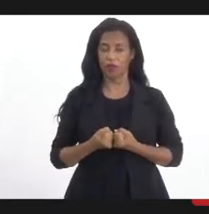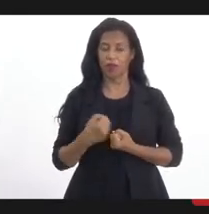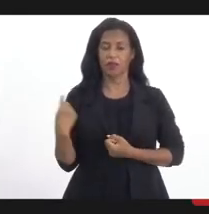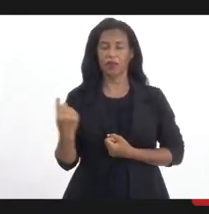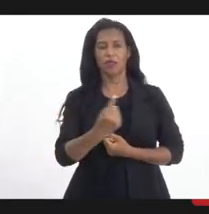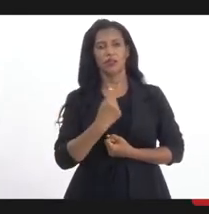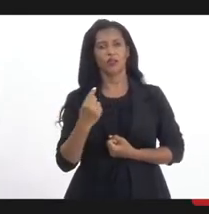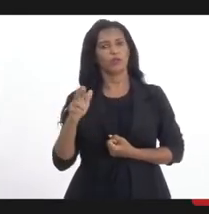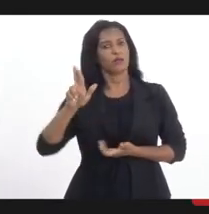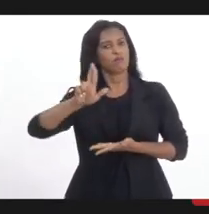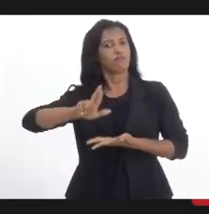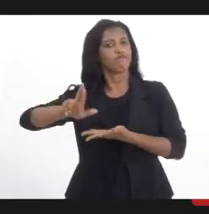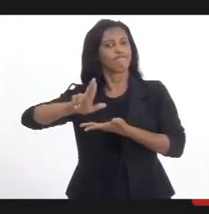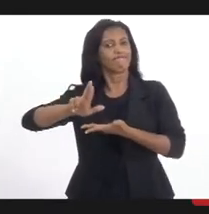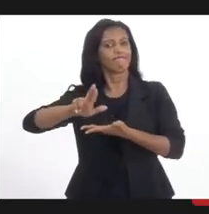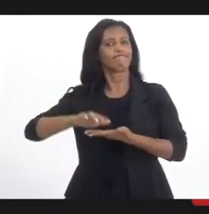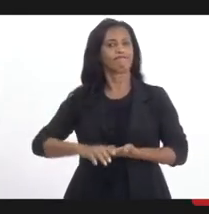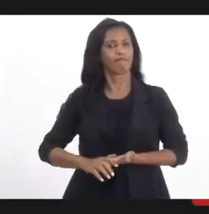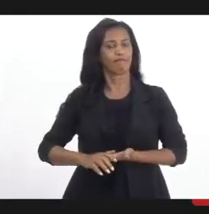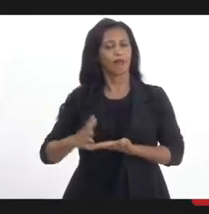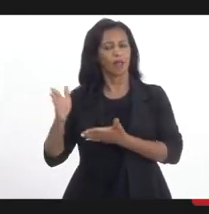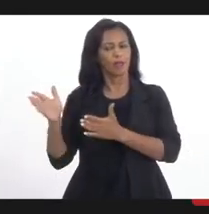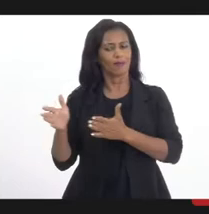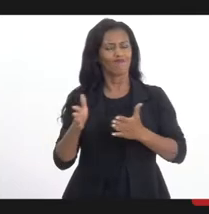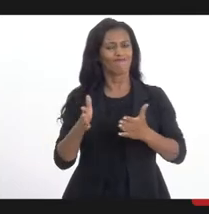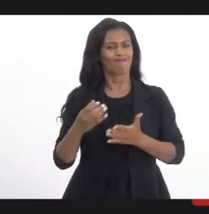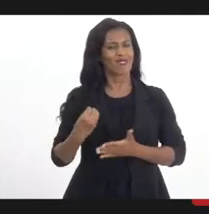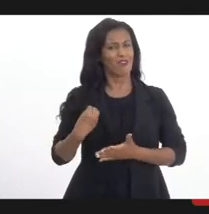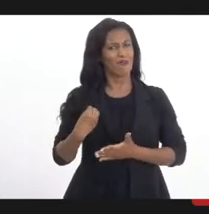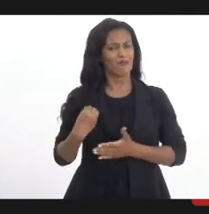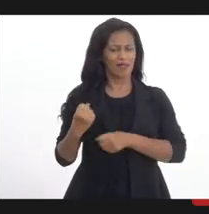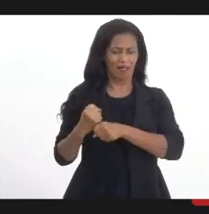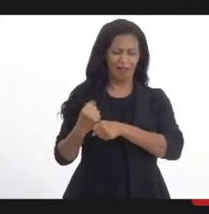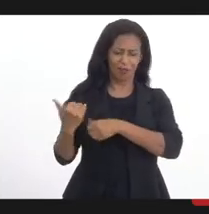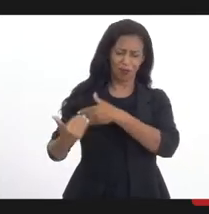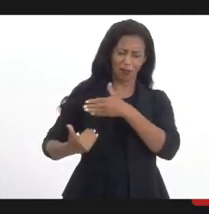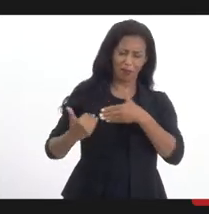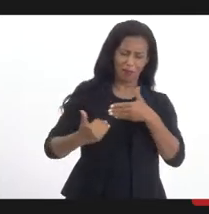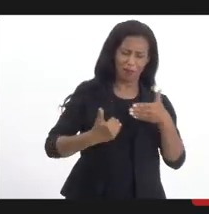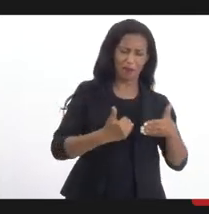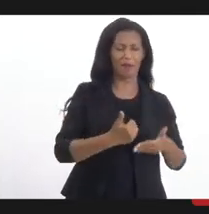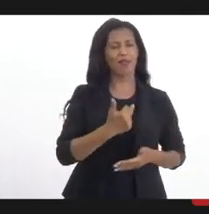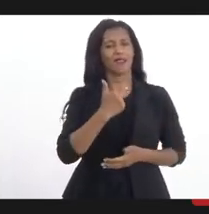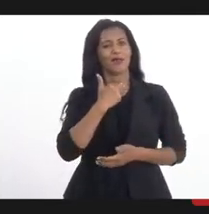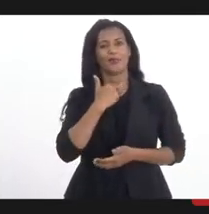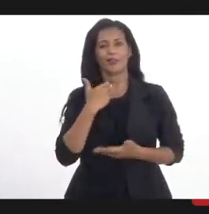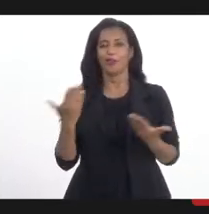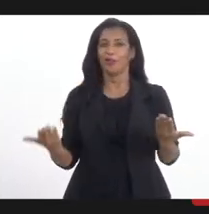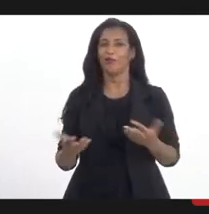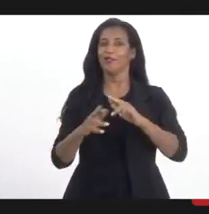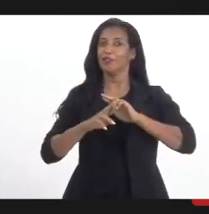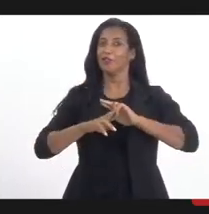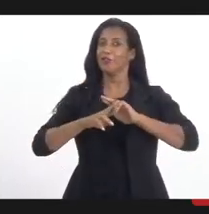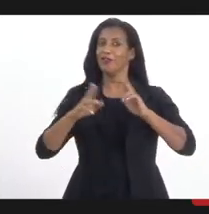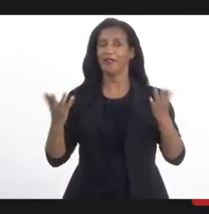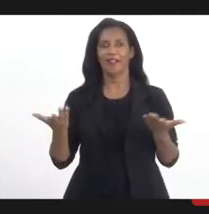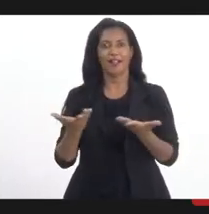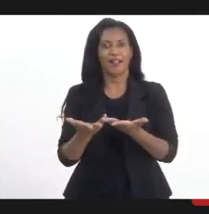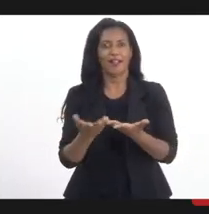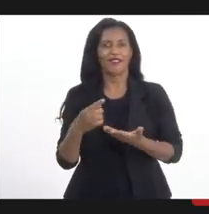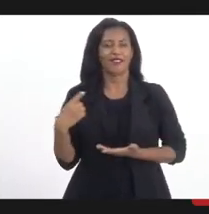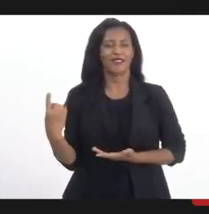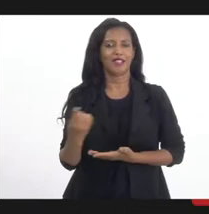nossas universidades é a pauta que atravessa a minha vida há décadas e não poderia ser diferente no tocante às